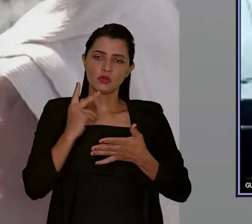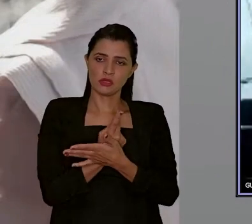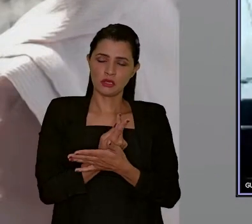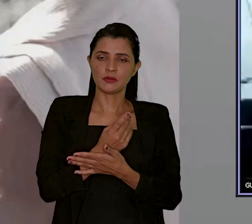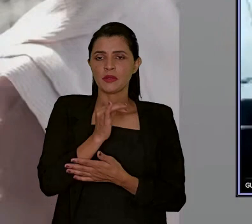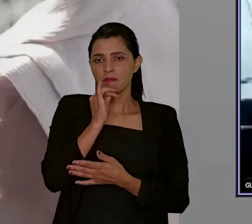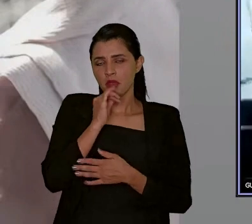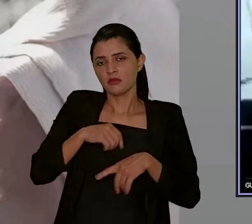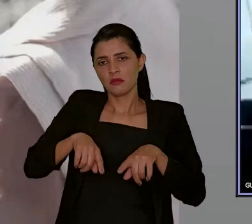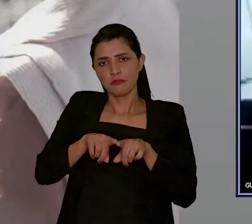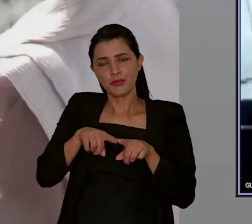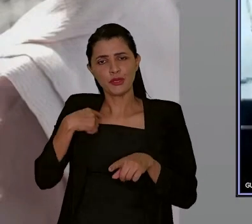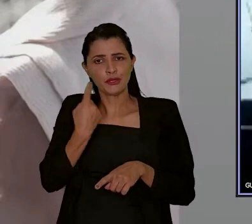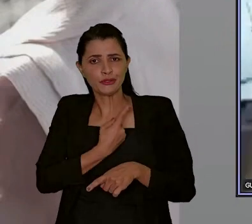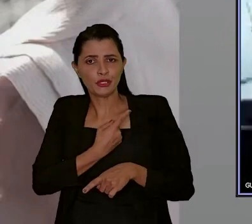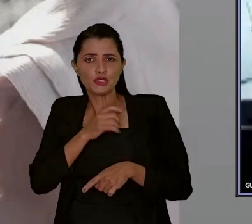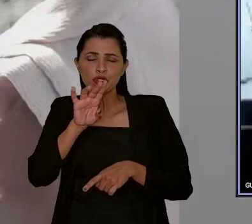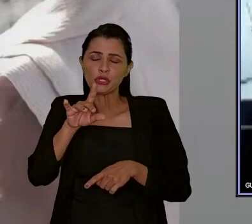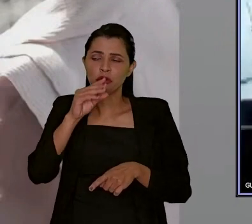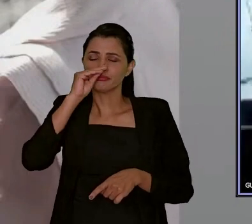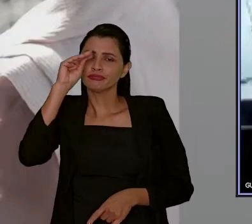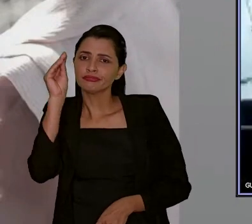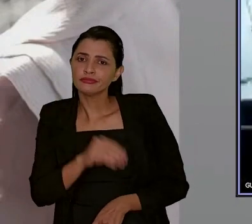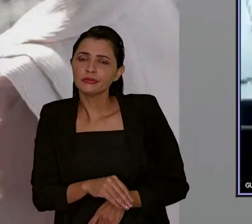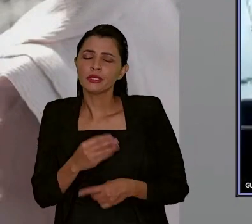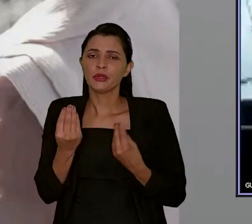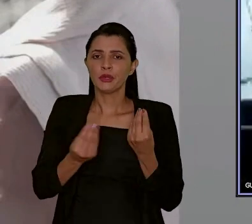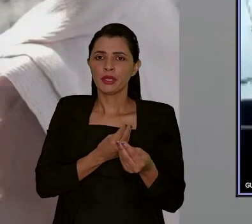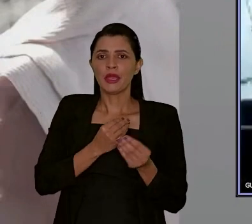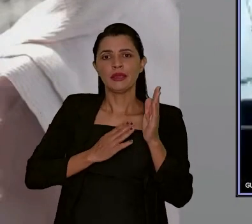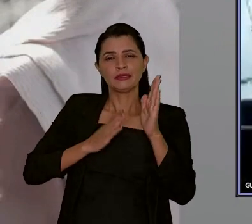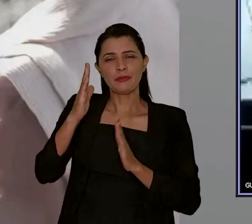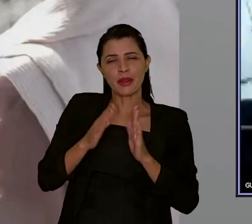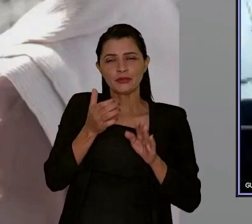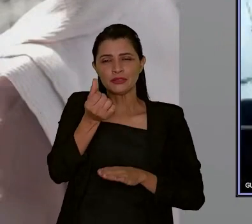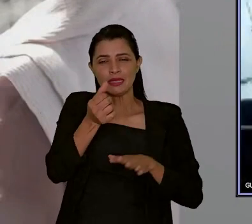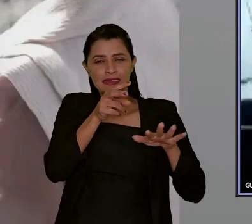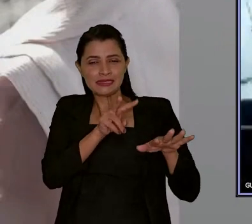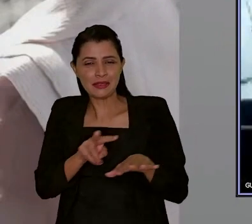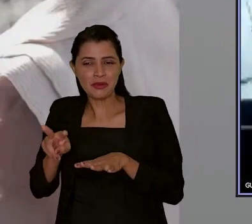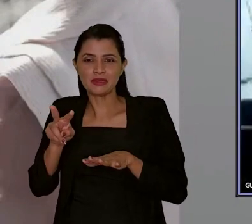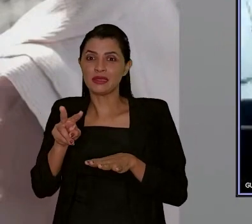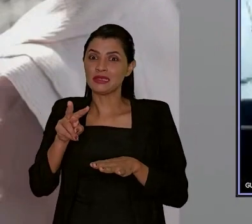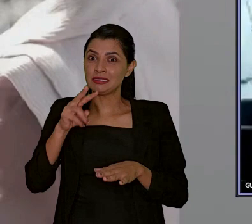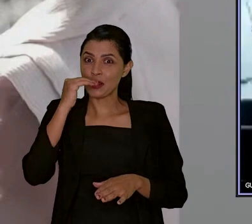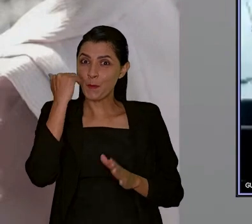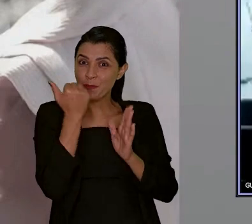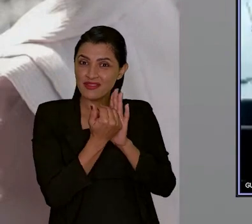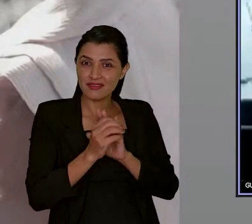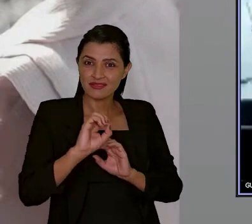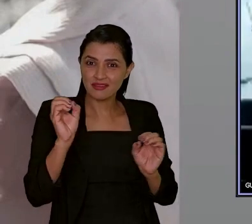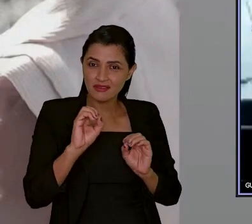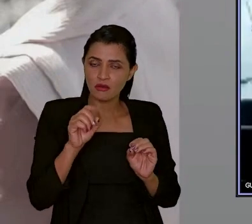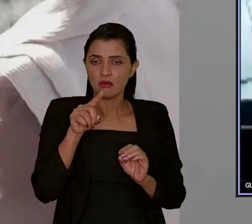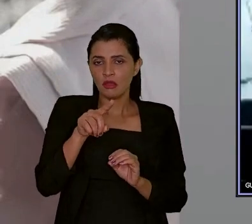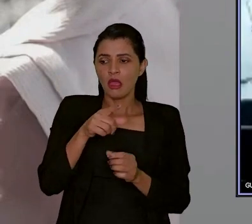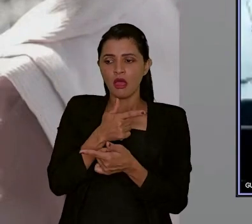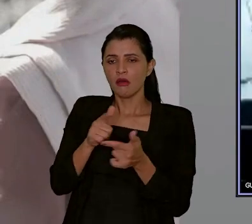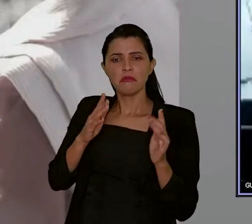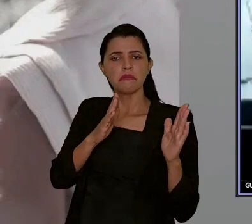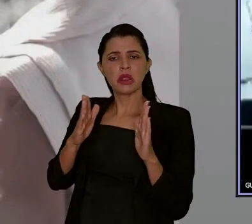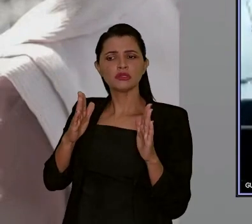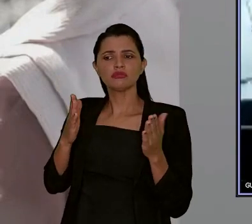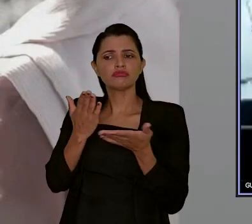podemos simplesmente ignorar que o prazo de 6 semanas sendo descumprido, então nós não temos mais prazo a seguir. Não, não é